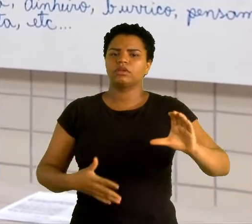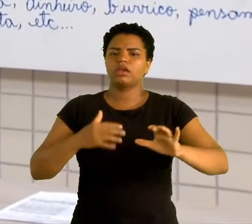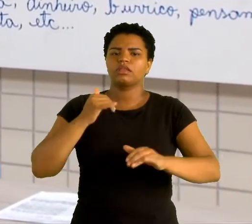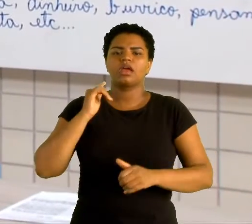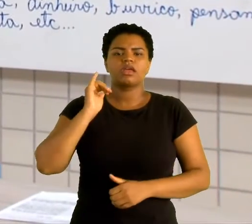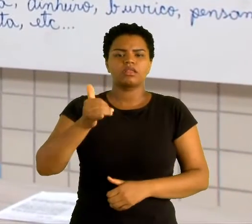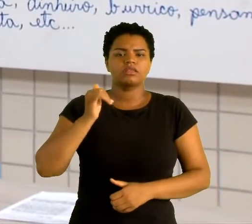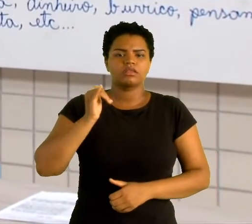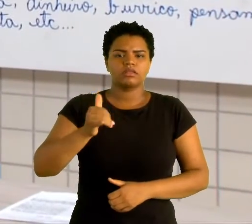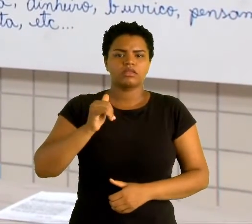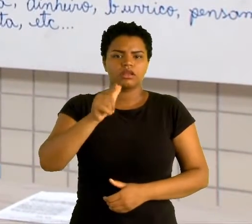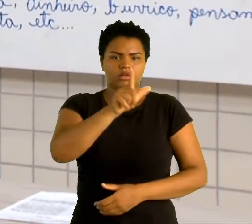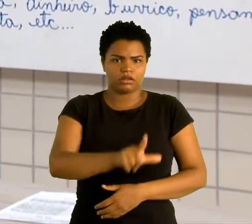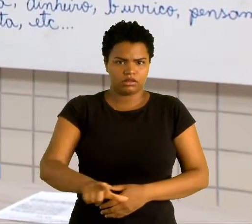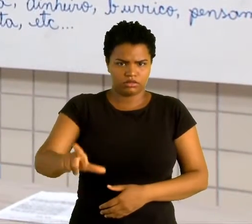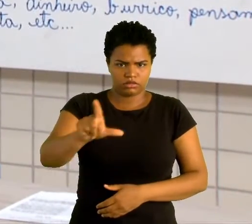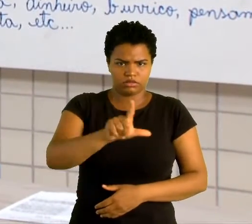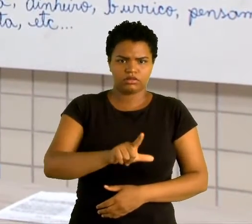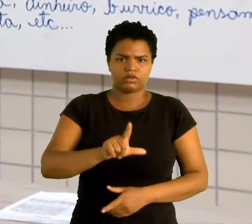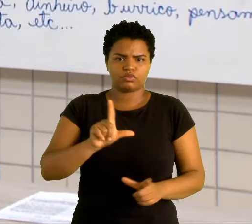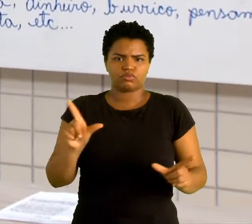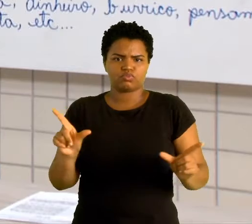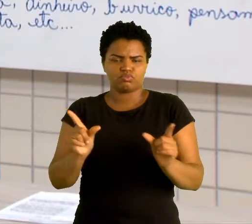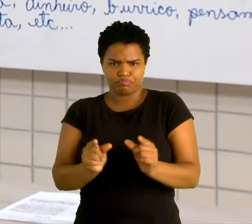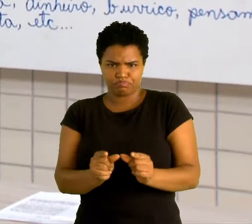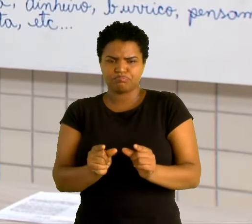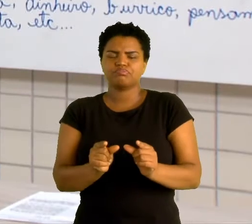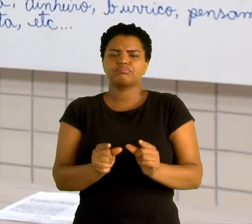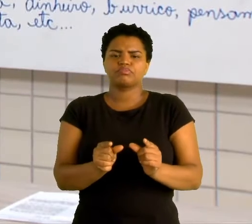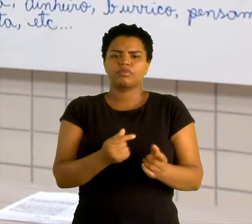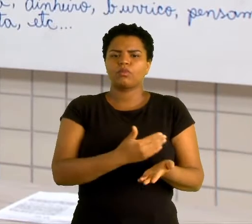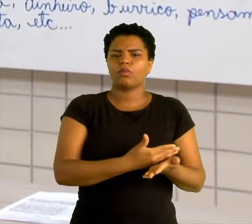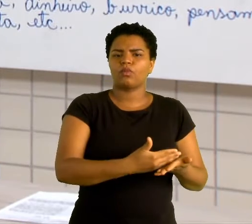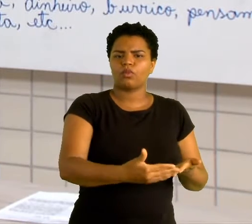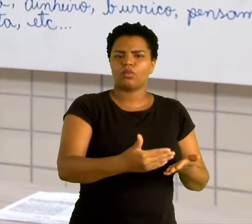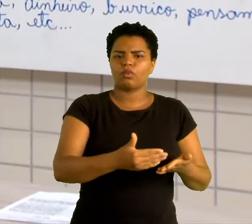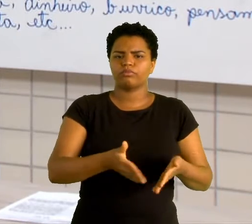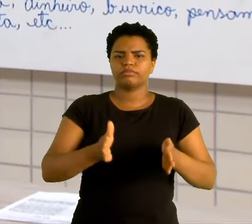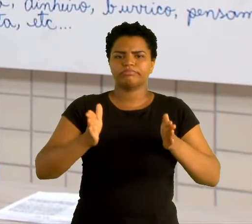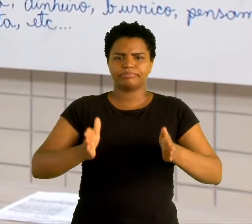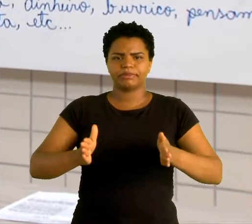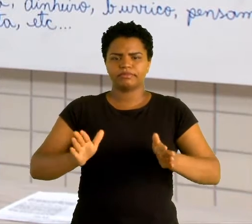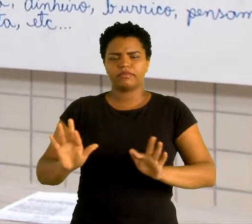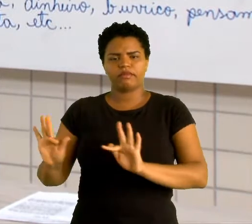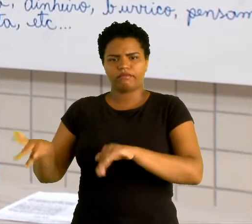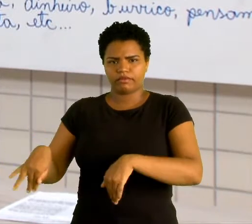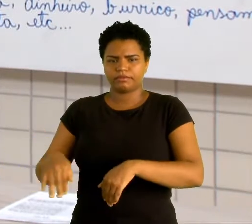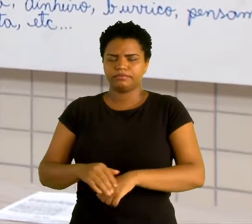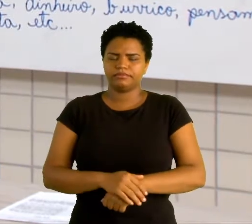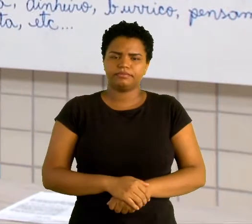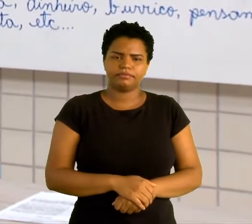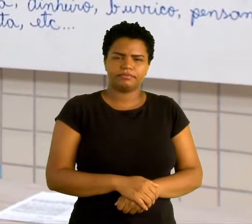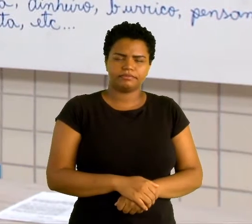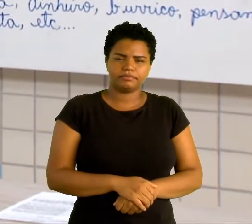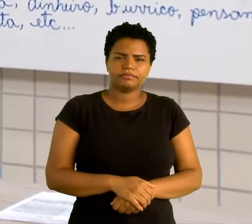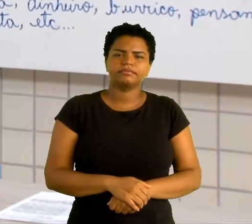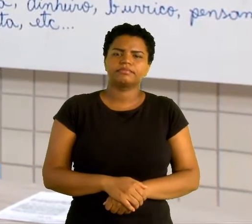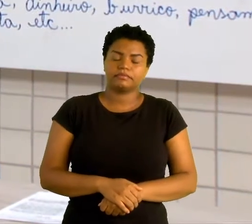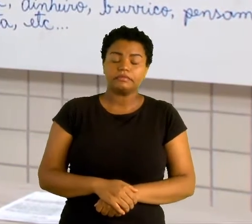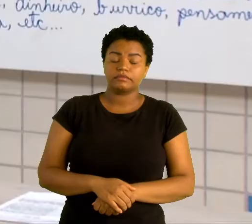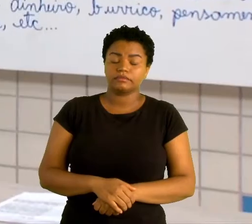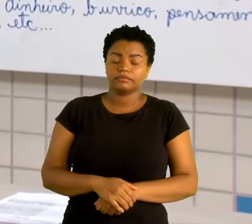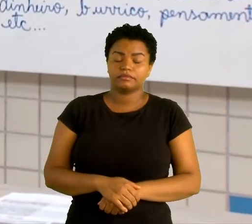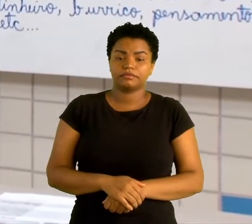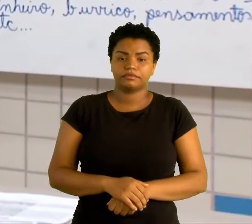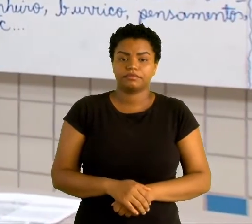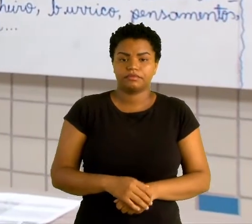narrativa literária curta, com começo, meio e fim. Então veja bem,